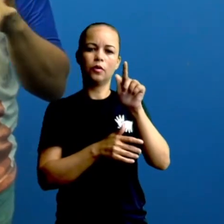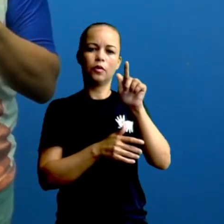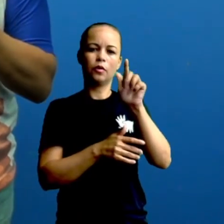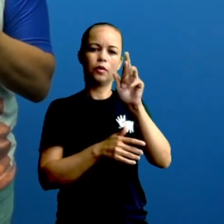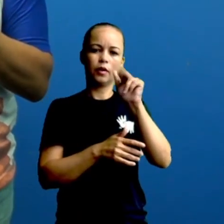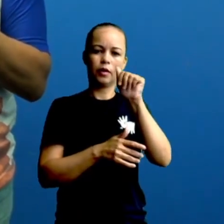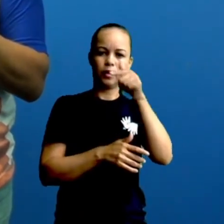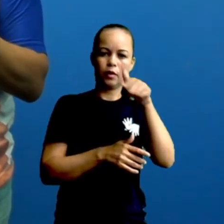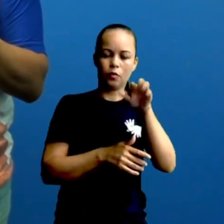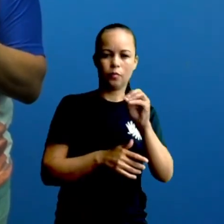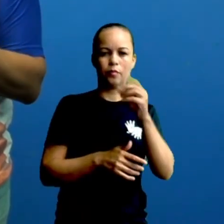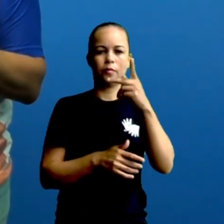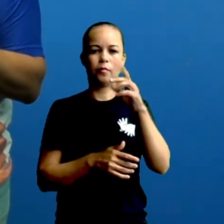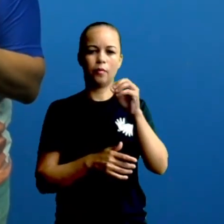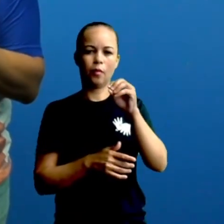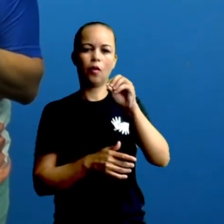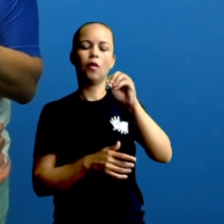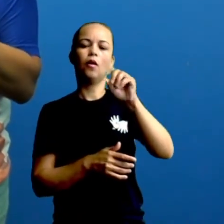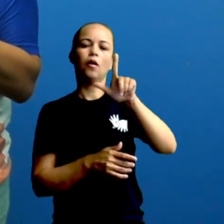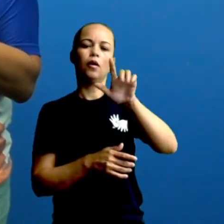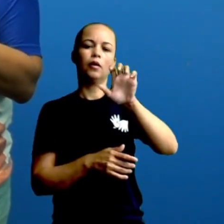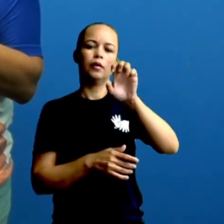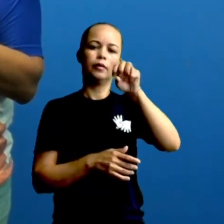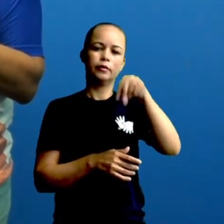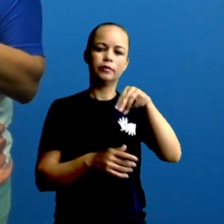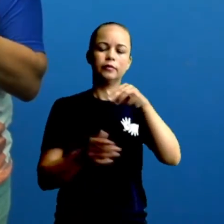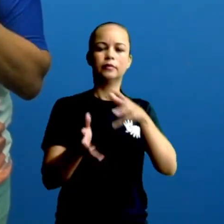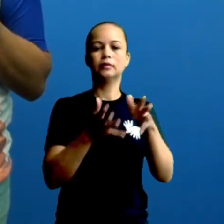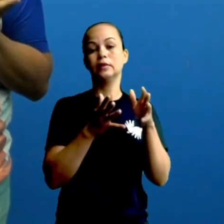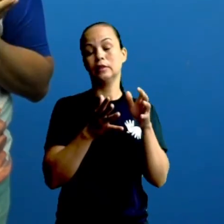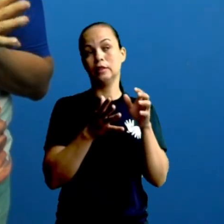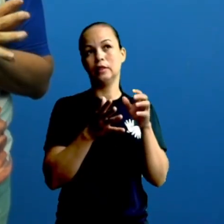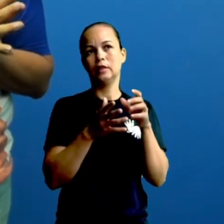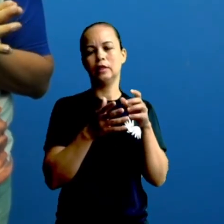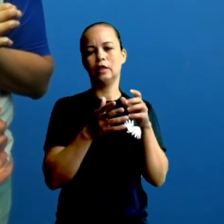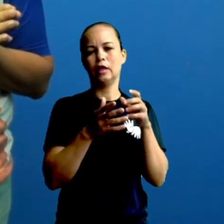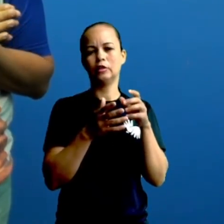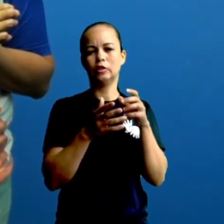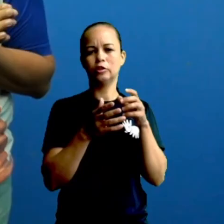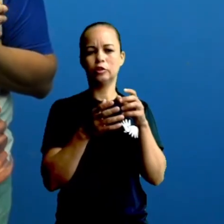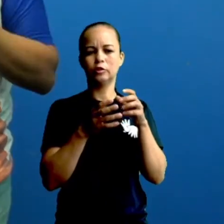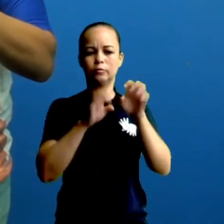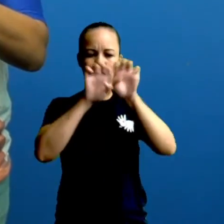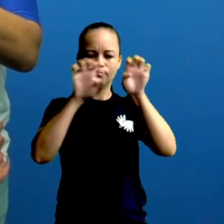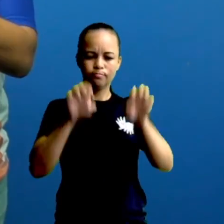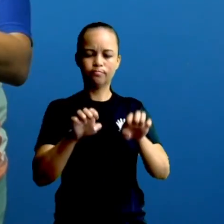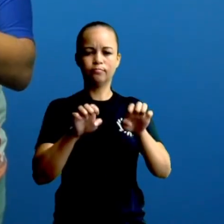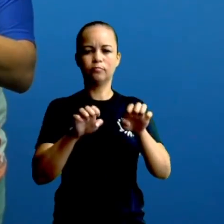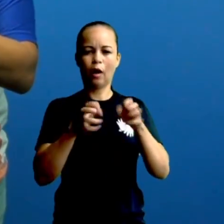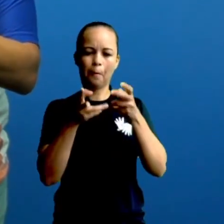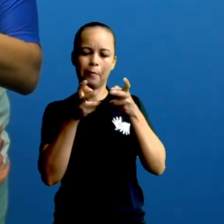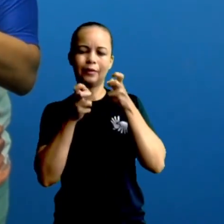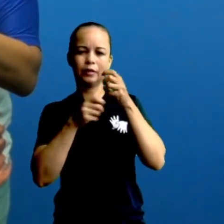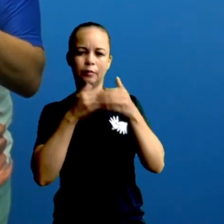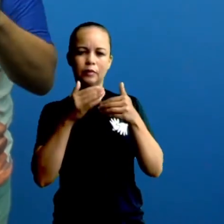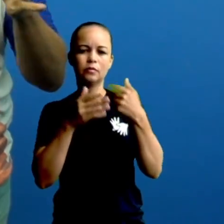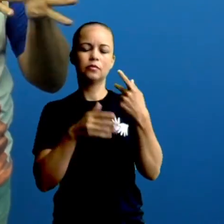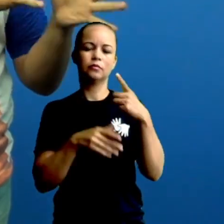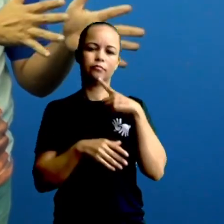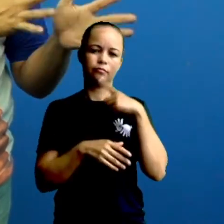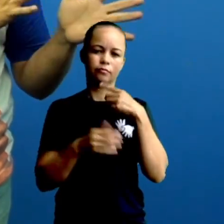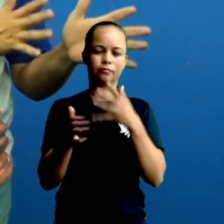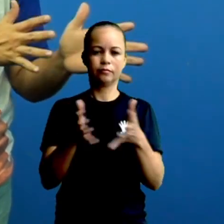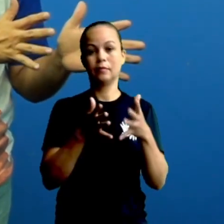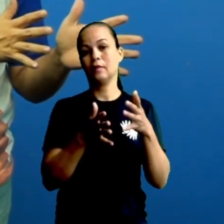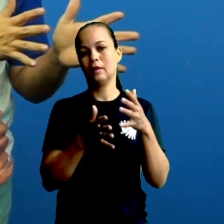pólen. Então, a gente já percebe que na estrutura que tem lá na gimnosperma, tem essa função. Então, a gente já pode dizer que é um